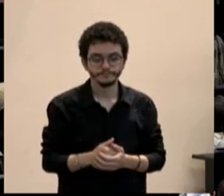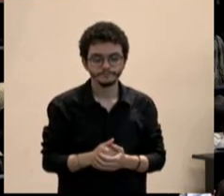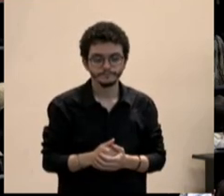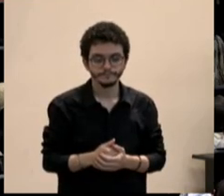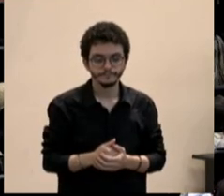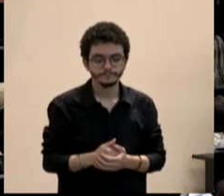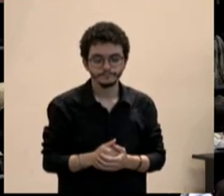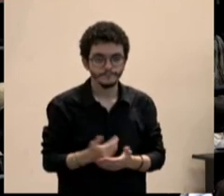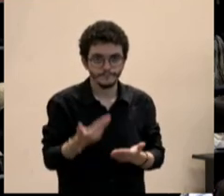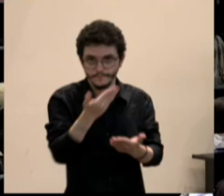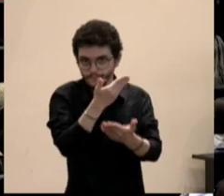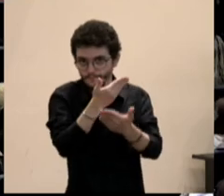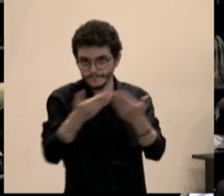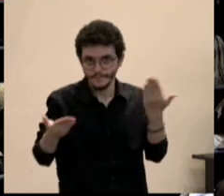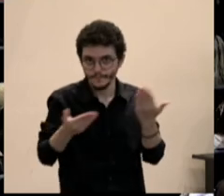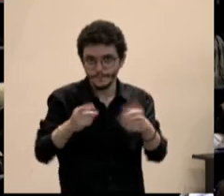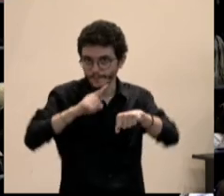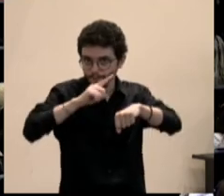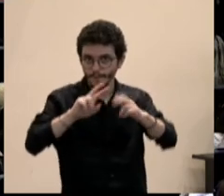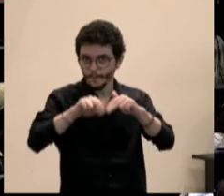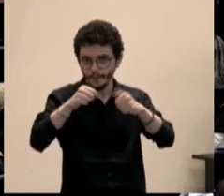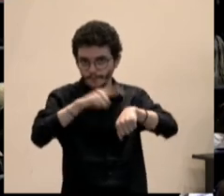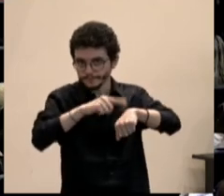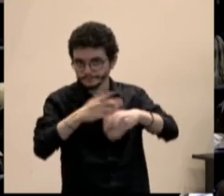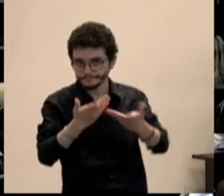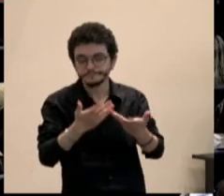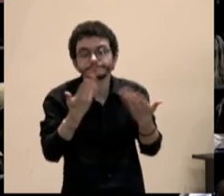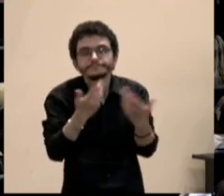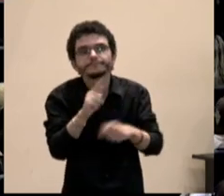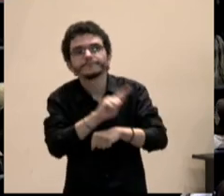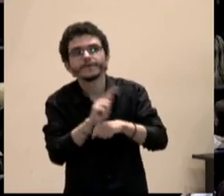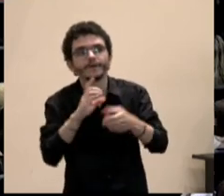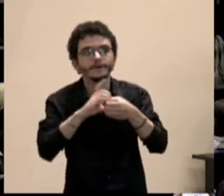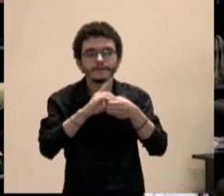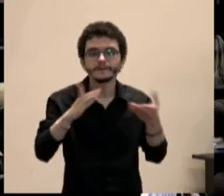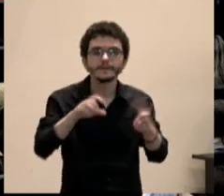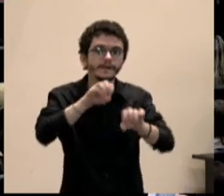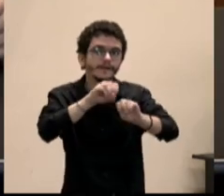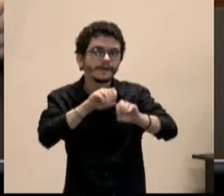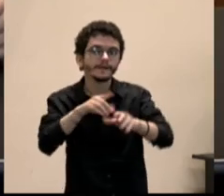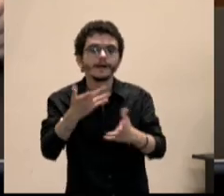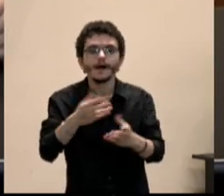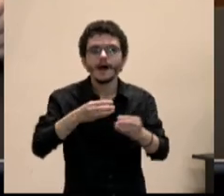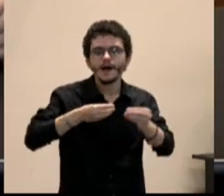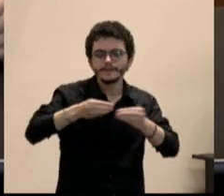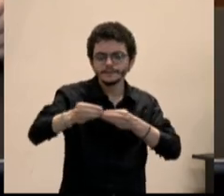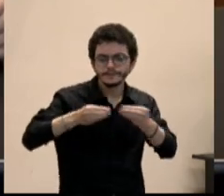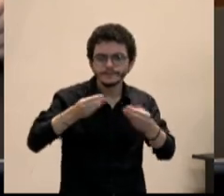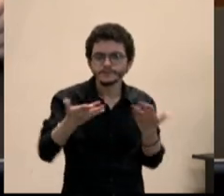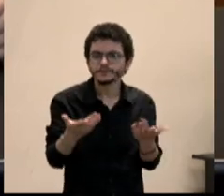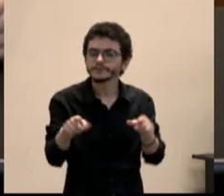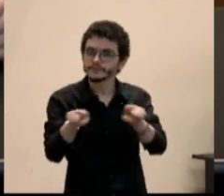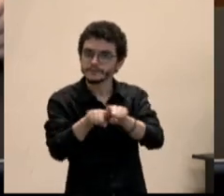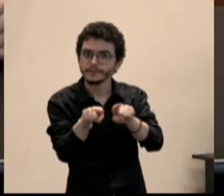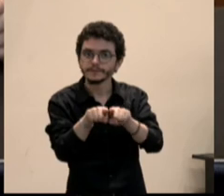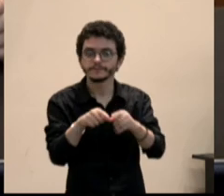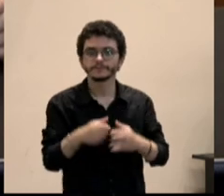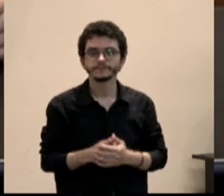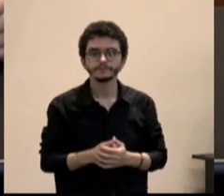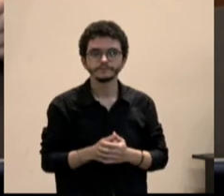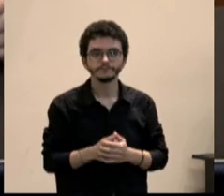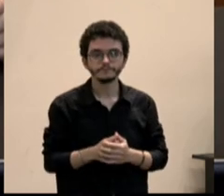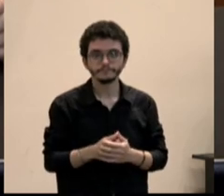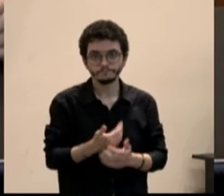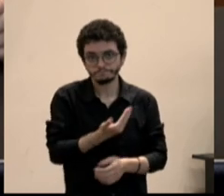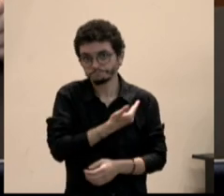eu não me perder em razão do tempo. A gestão democrática da educação se articula, como tão bem dito também pelo meu